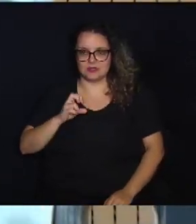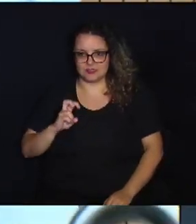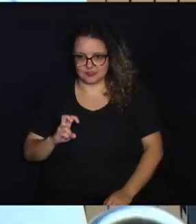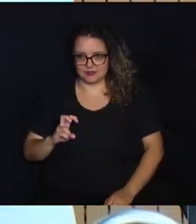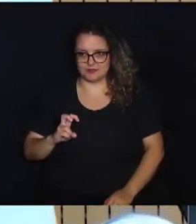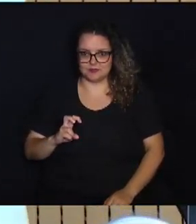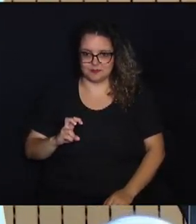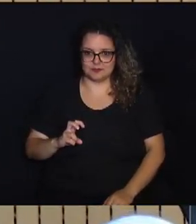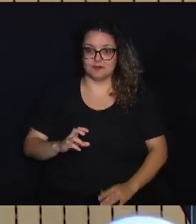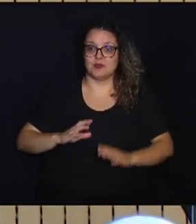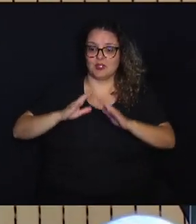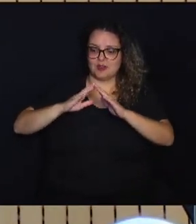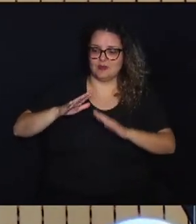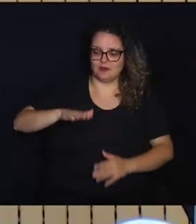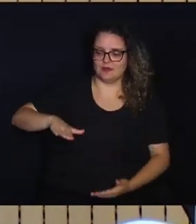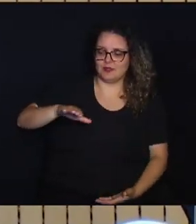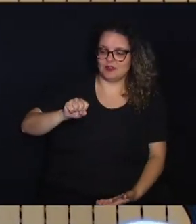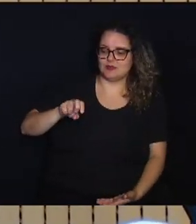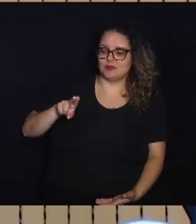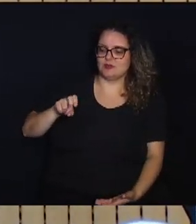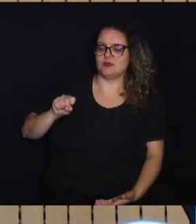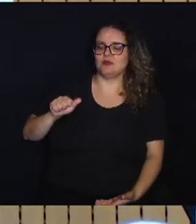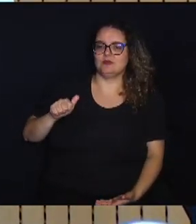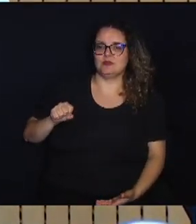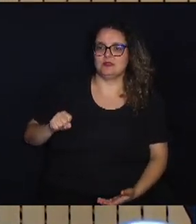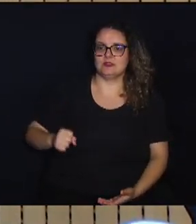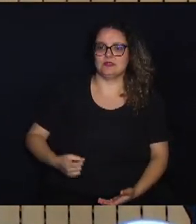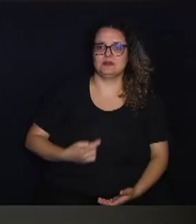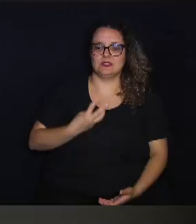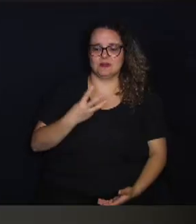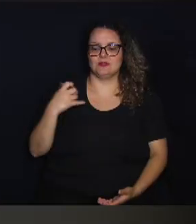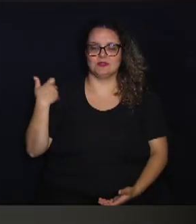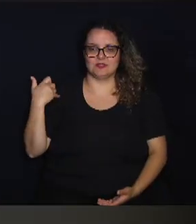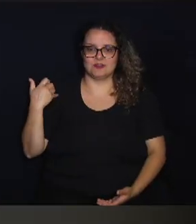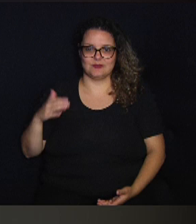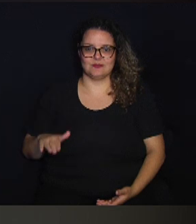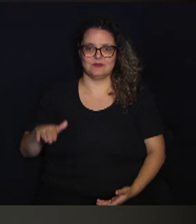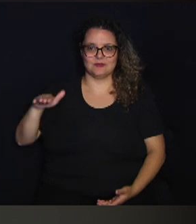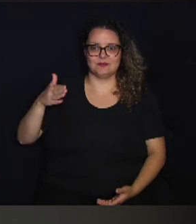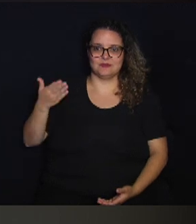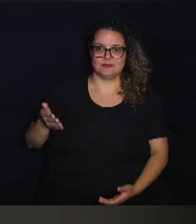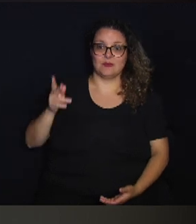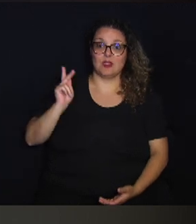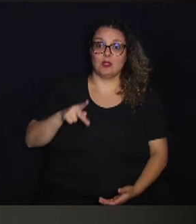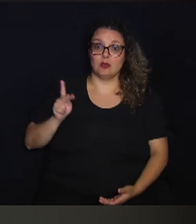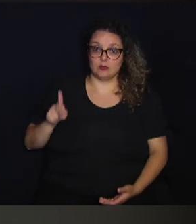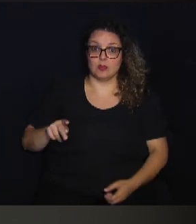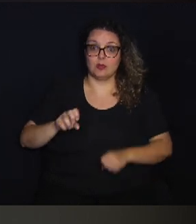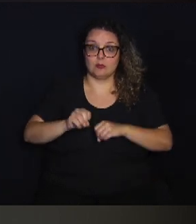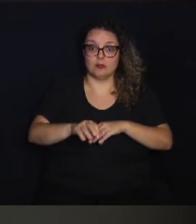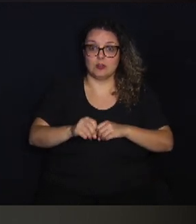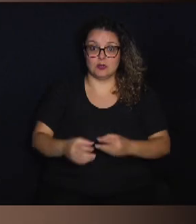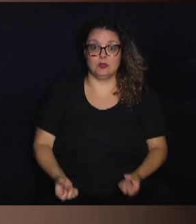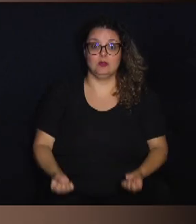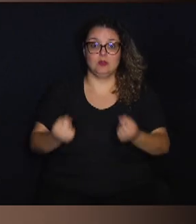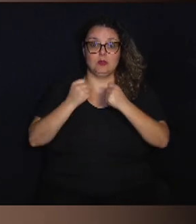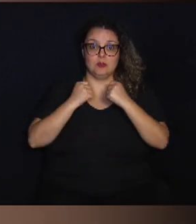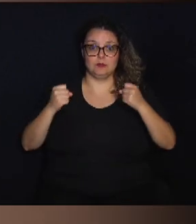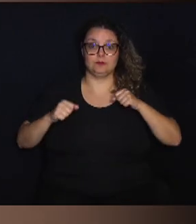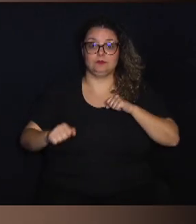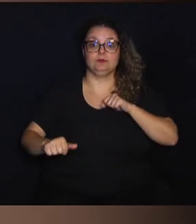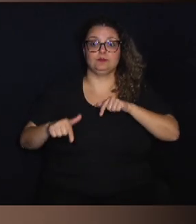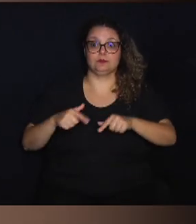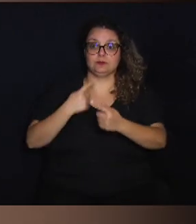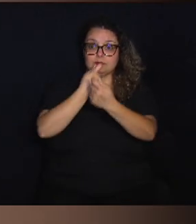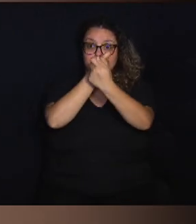e reside no distrito de Sousas desde os 3 anos de idade. Professora de Educação Física formada pela